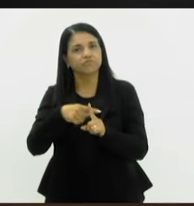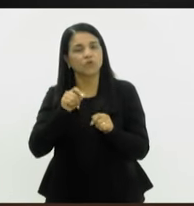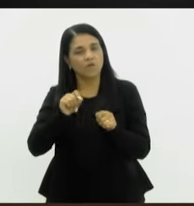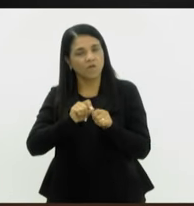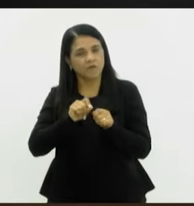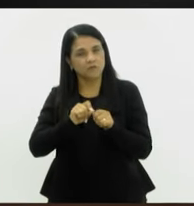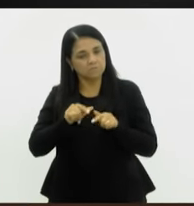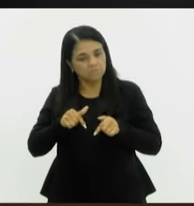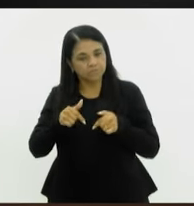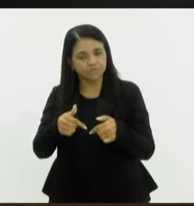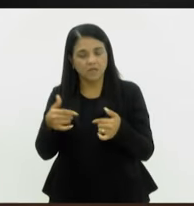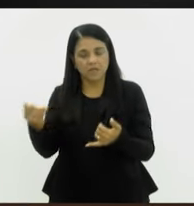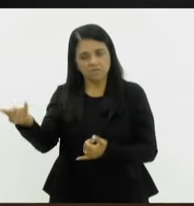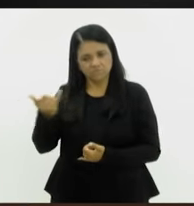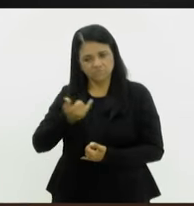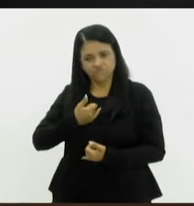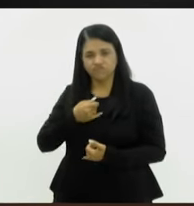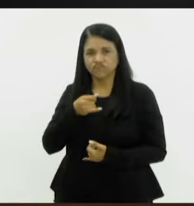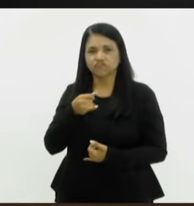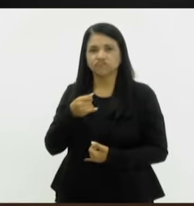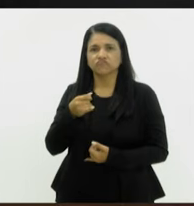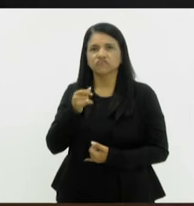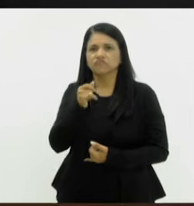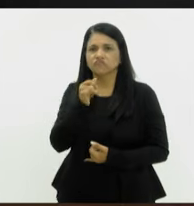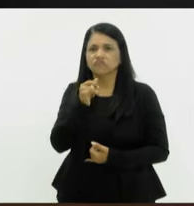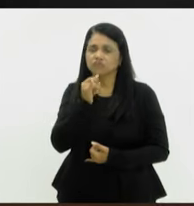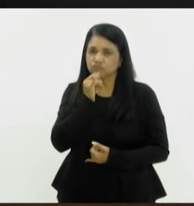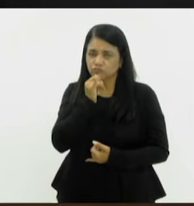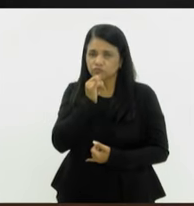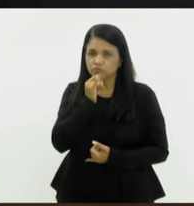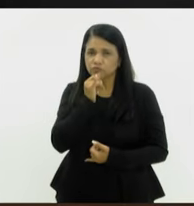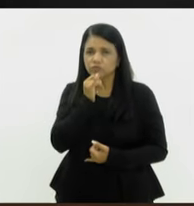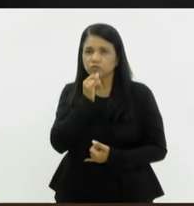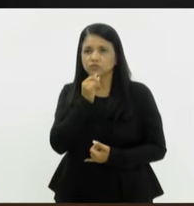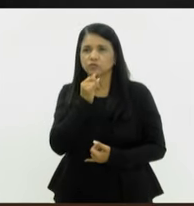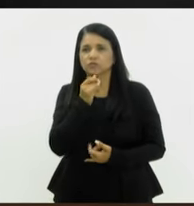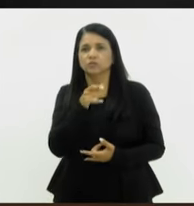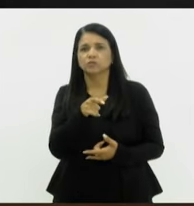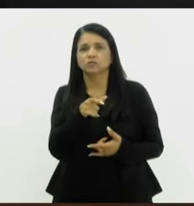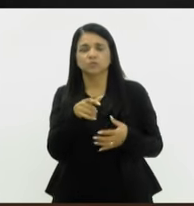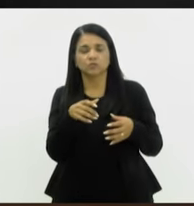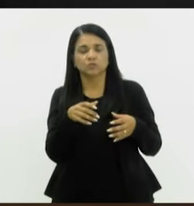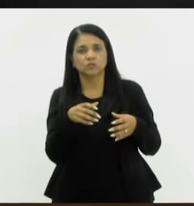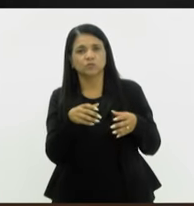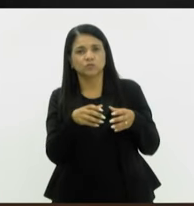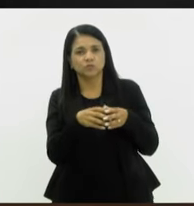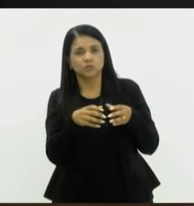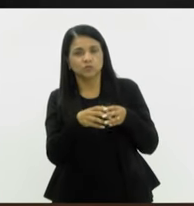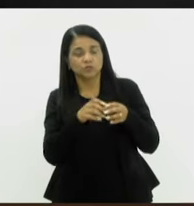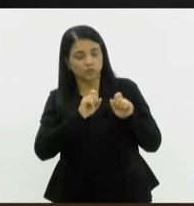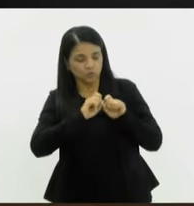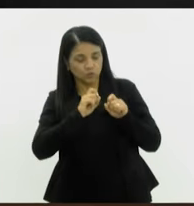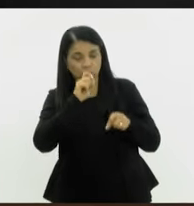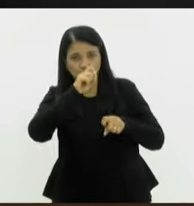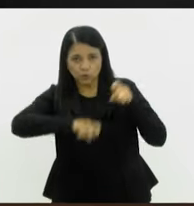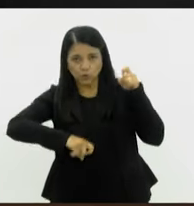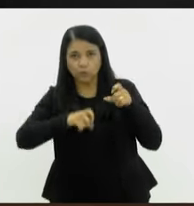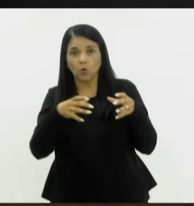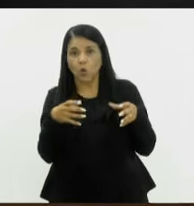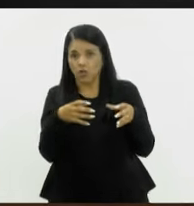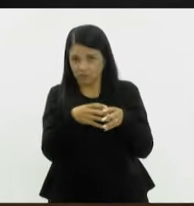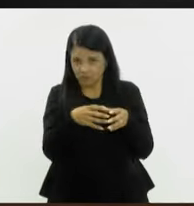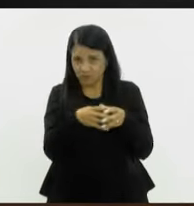recebemos uma notícia triste do estupo coletivo naquela Eh chamada boate Portal Clube aqui nós tivemos eu